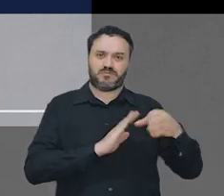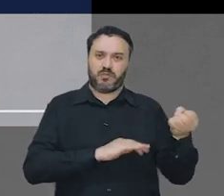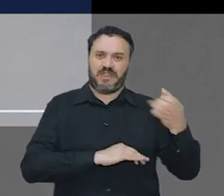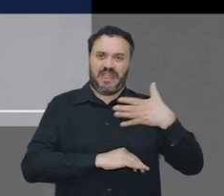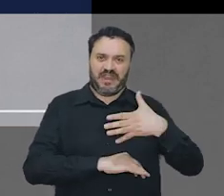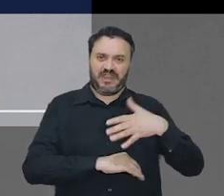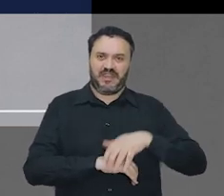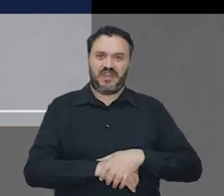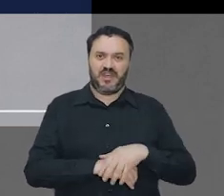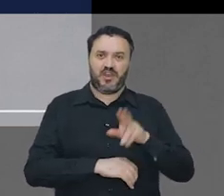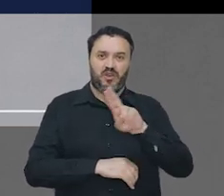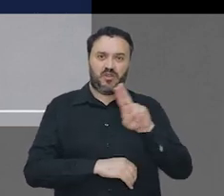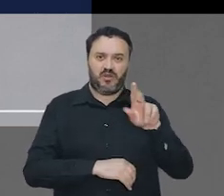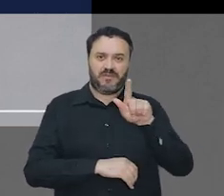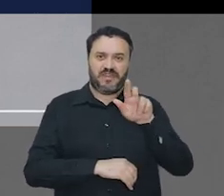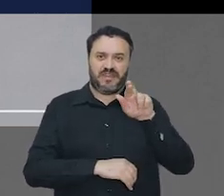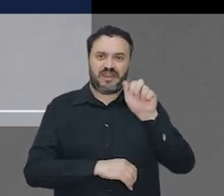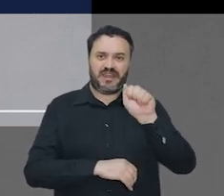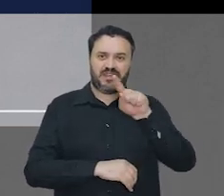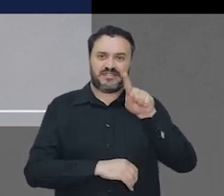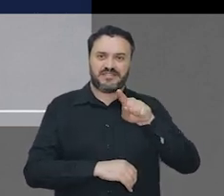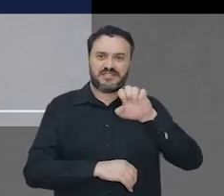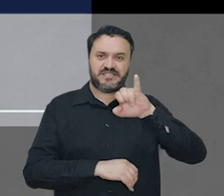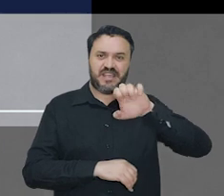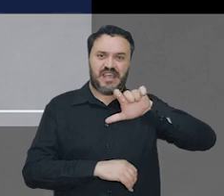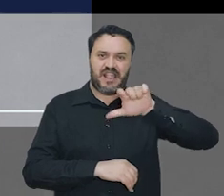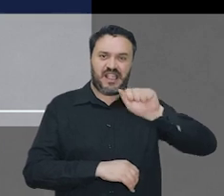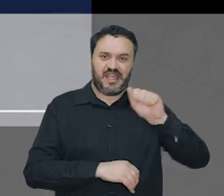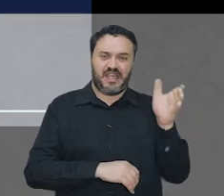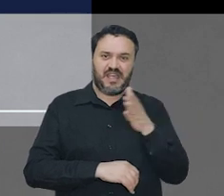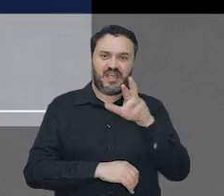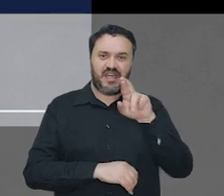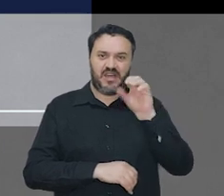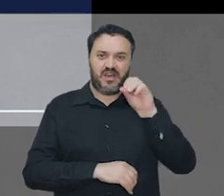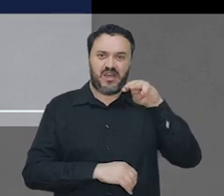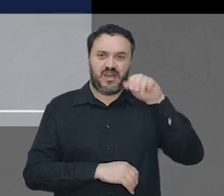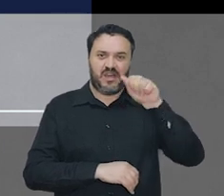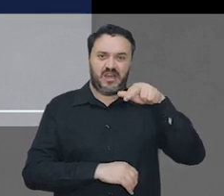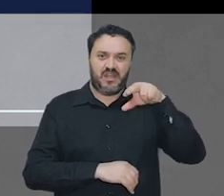é Graziella Romano, mas ela é mais conhecida como